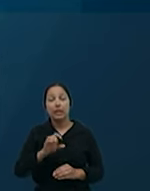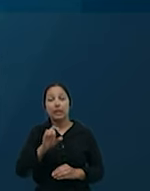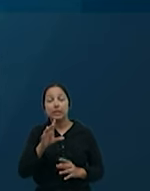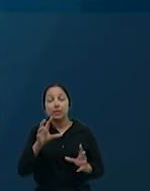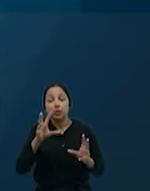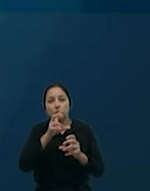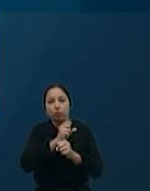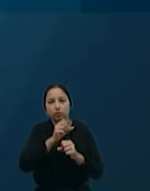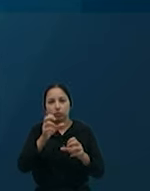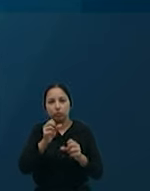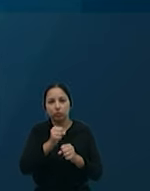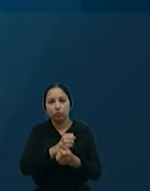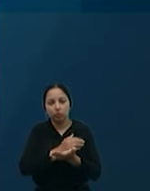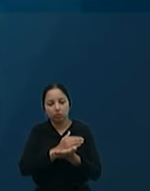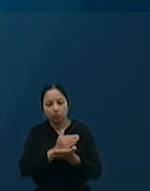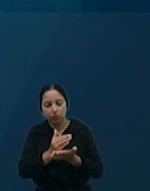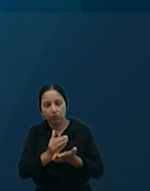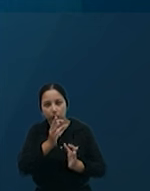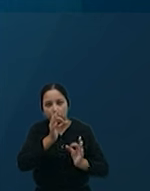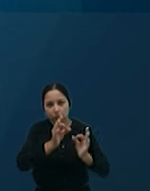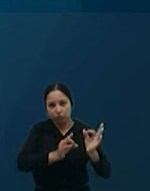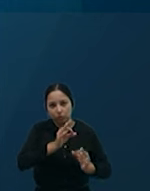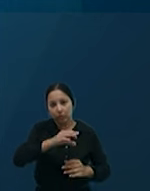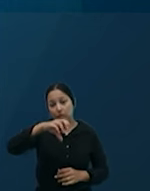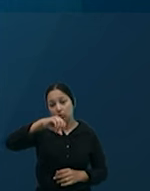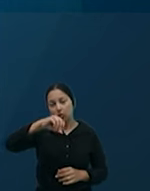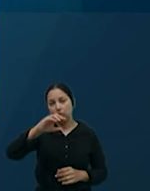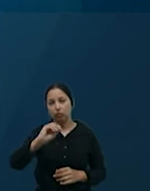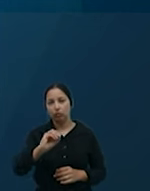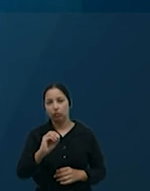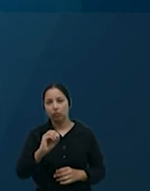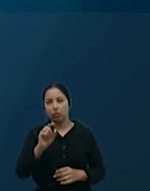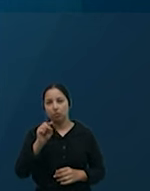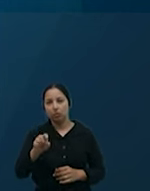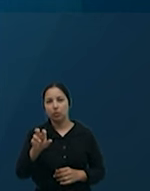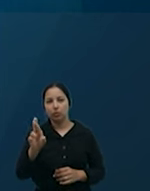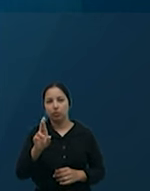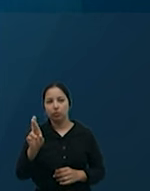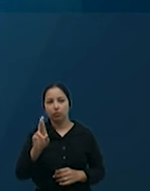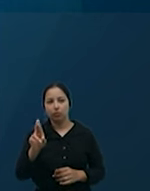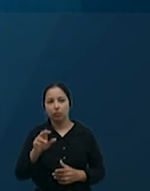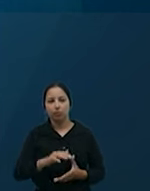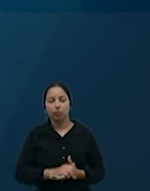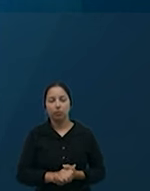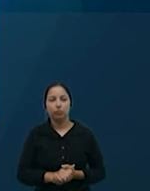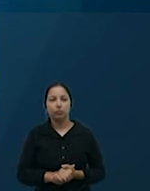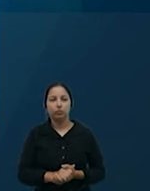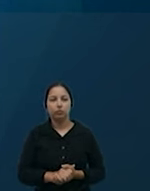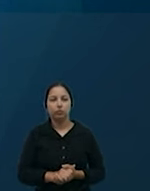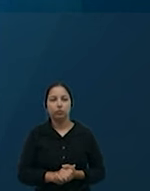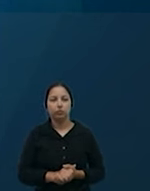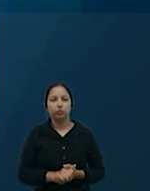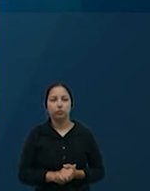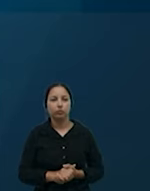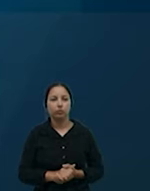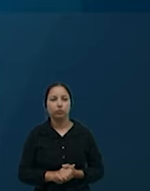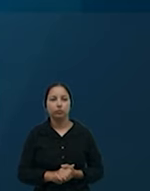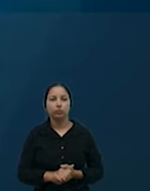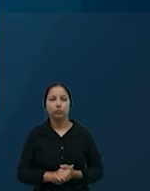arbitramento, R$ 90 mil. A contar da data do arbitramento. Isso já nos 50